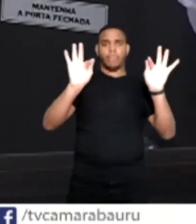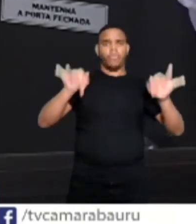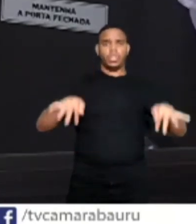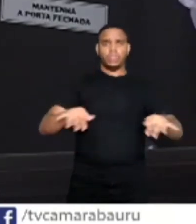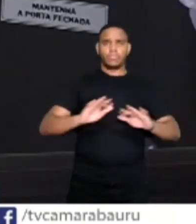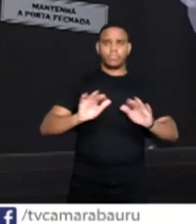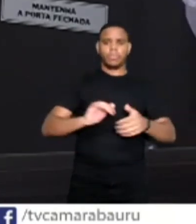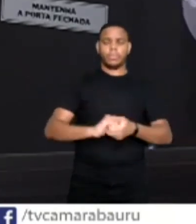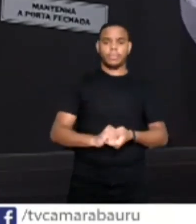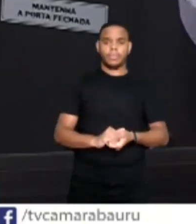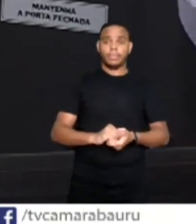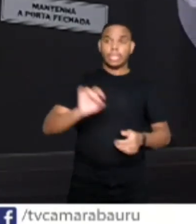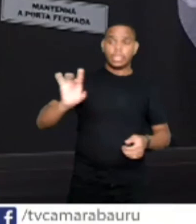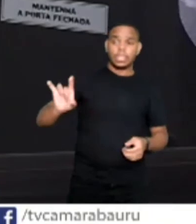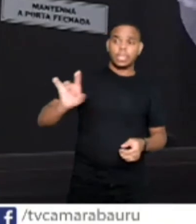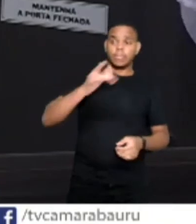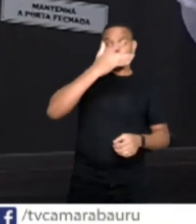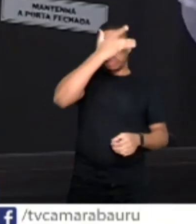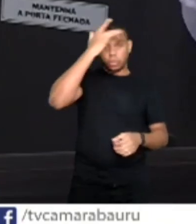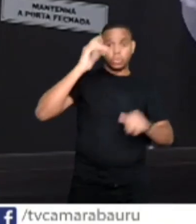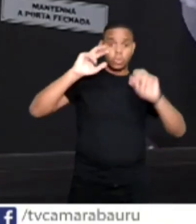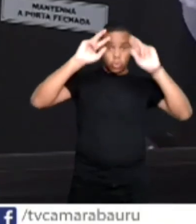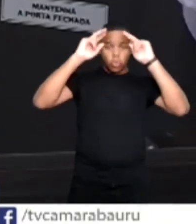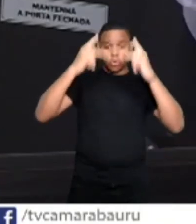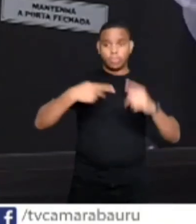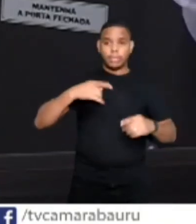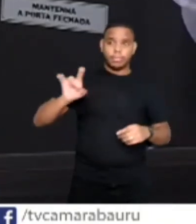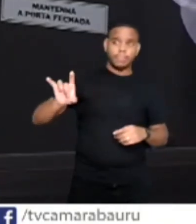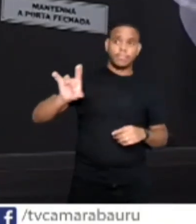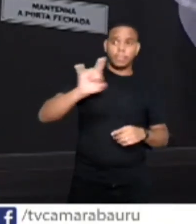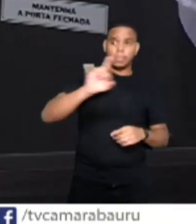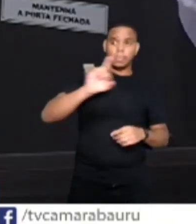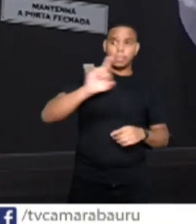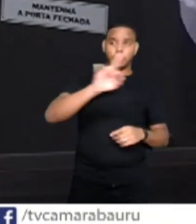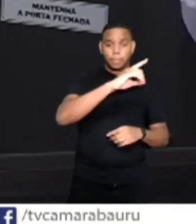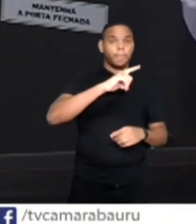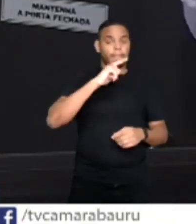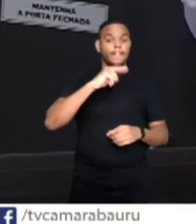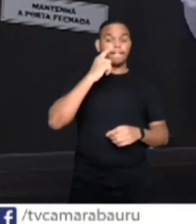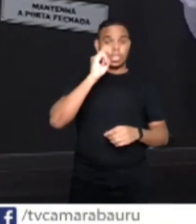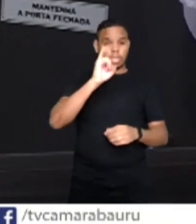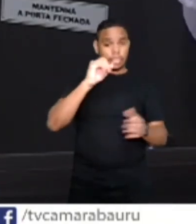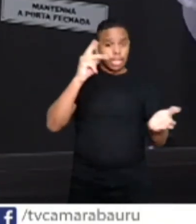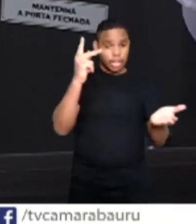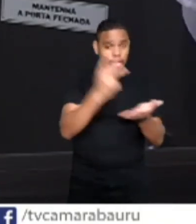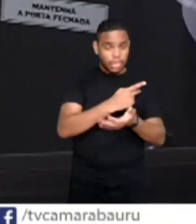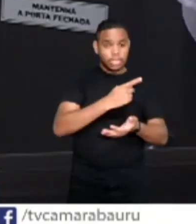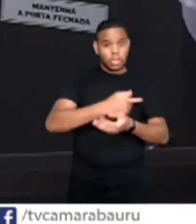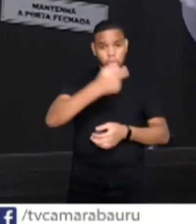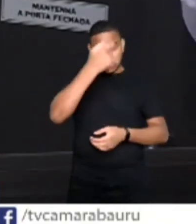Cada ser humano que tem feito mau uso do reino da consciência,